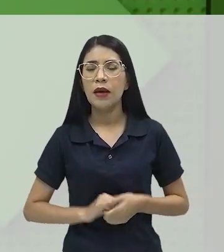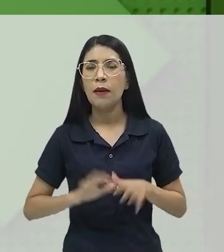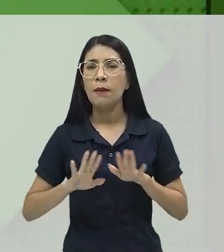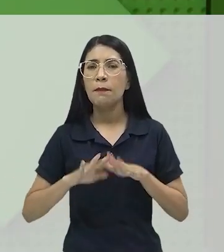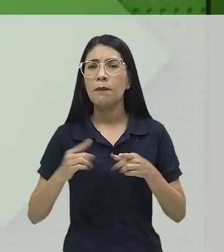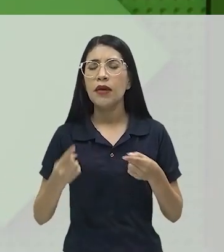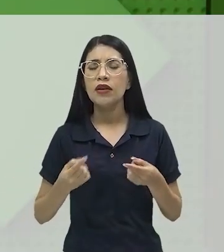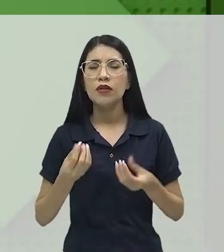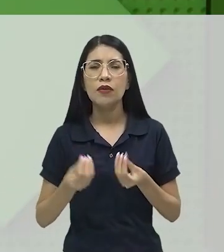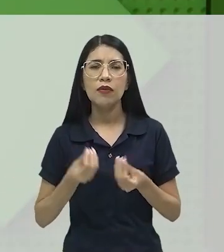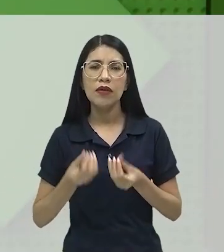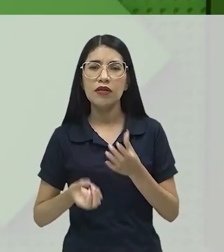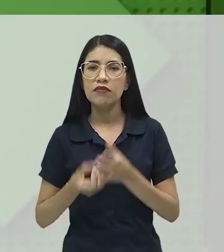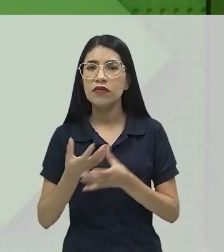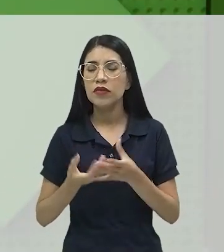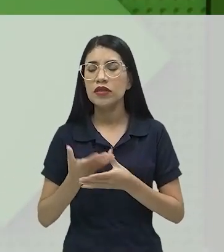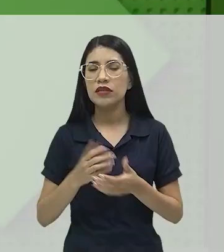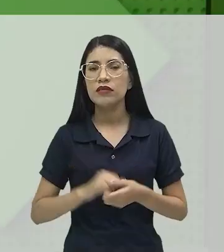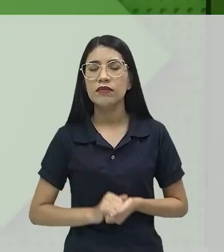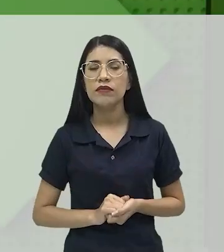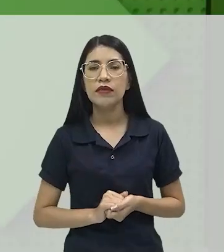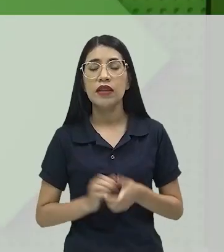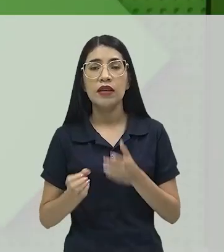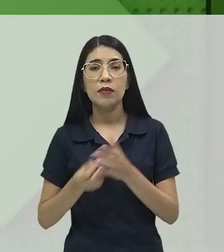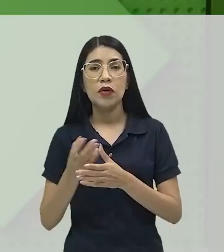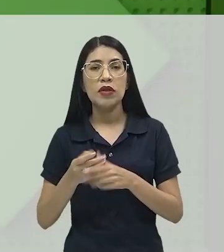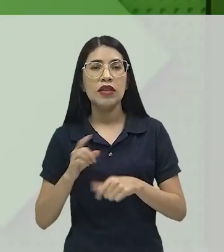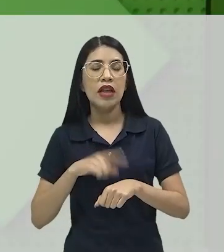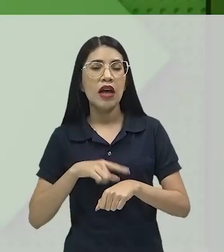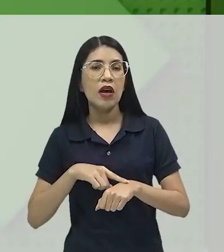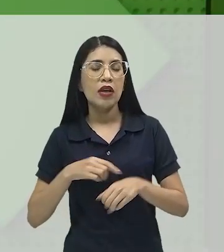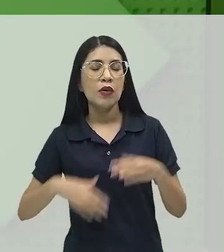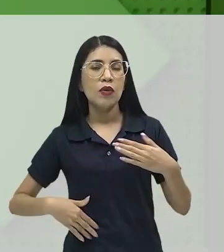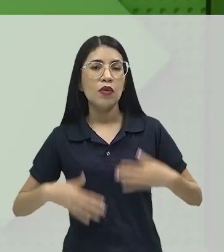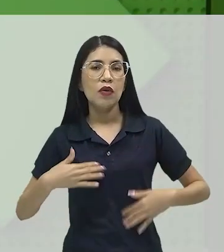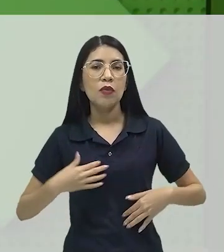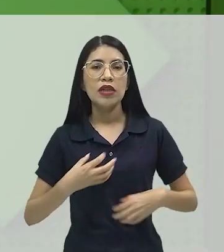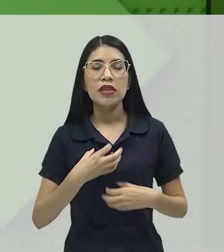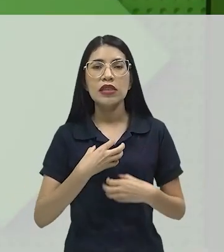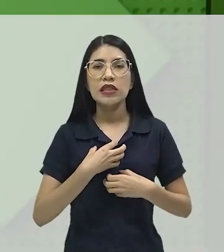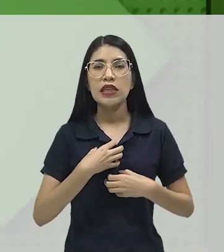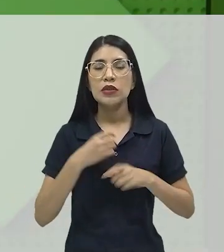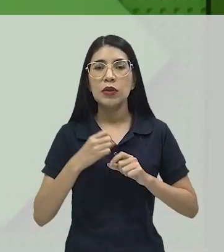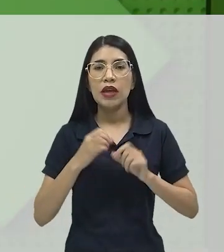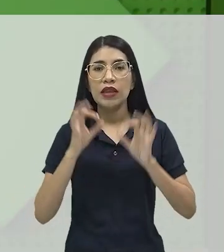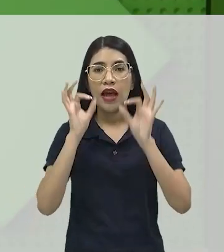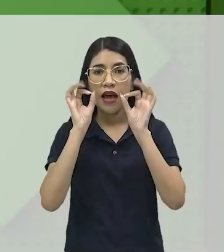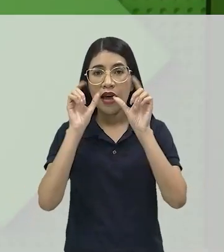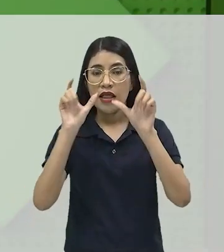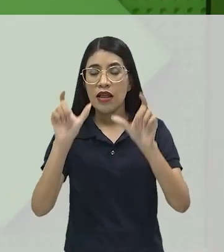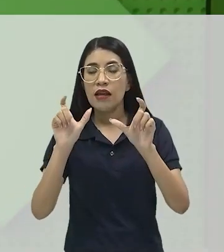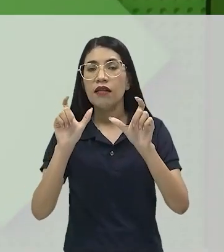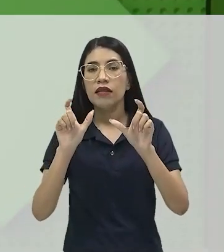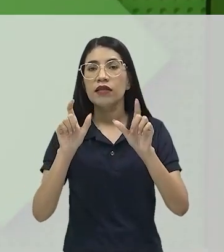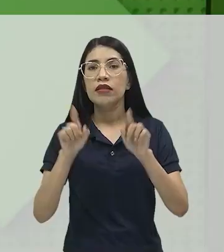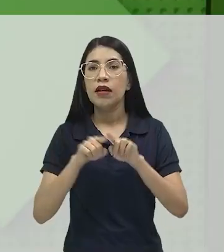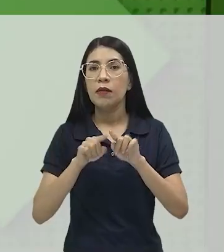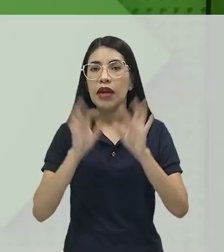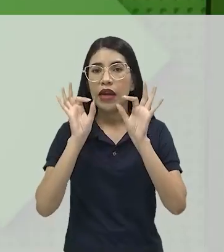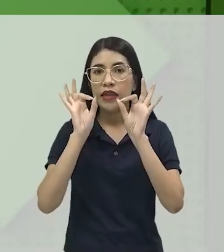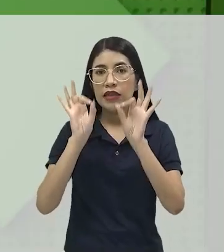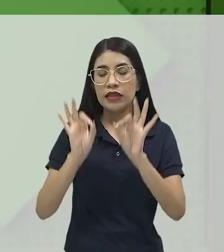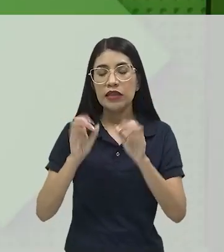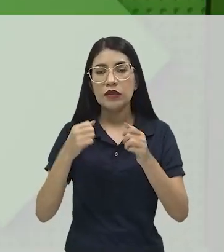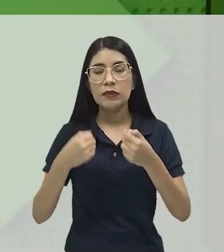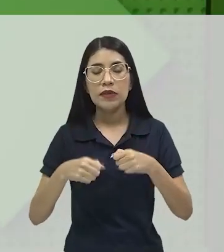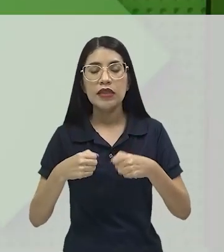quando que a adrenalina é produzida? A adrenalina é produzida no momento em que o nosso corpo ele está em alerta. E aí